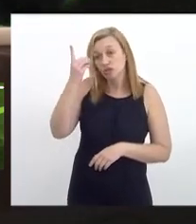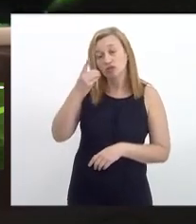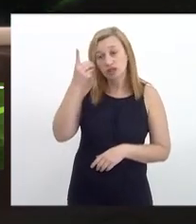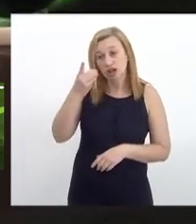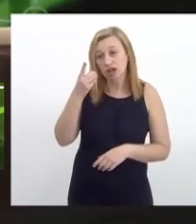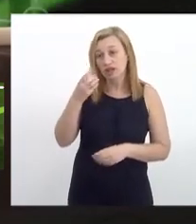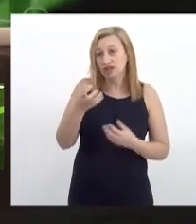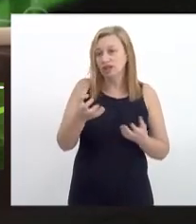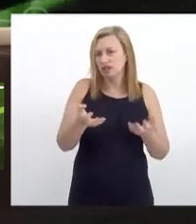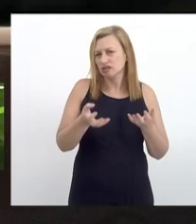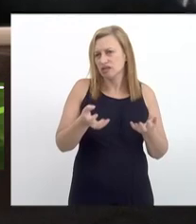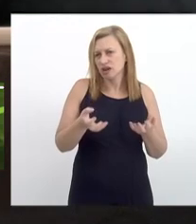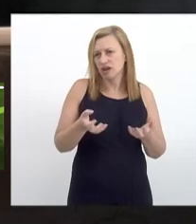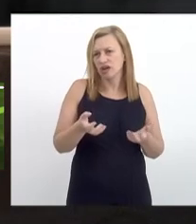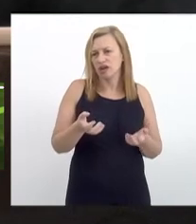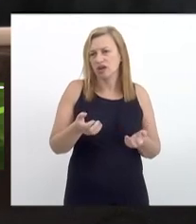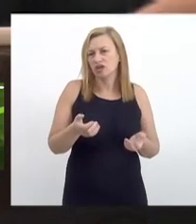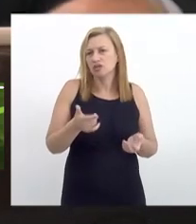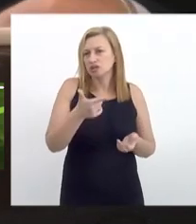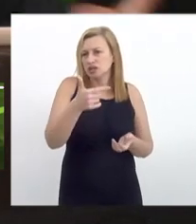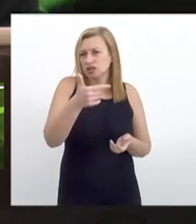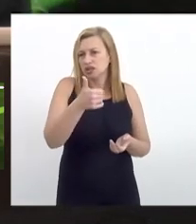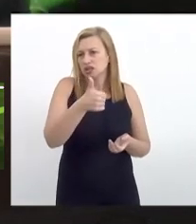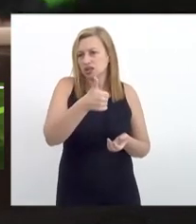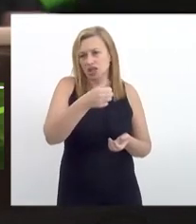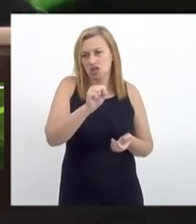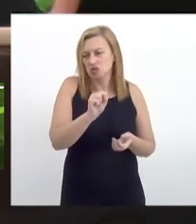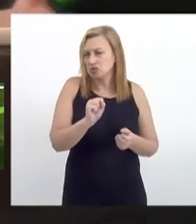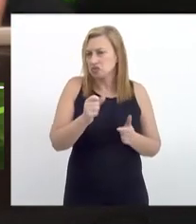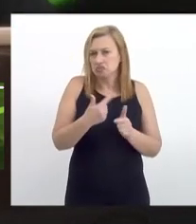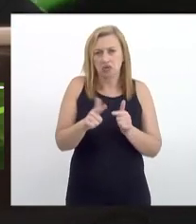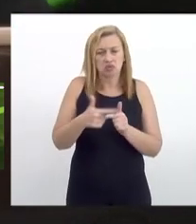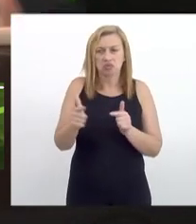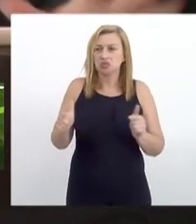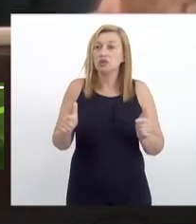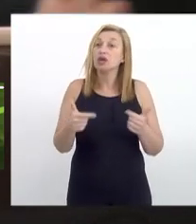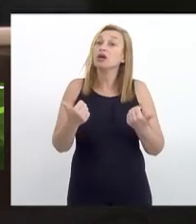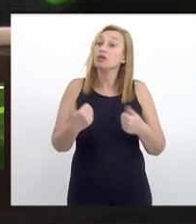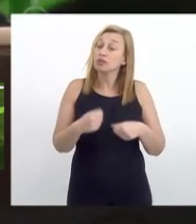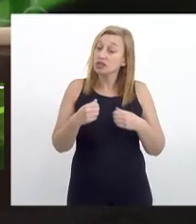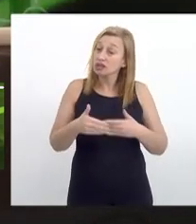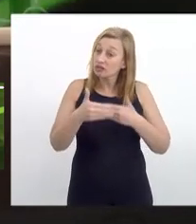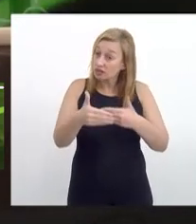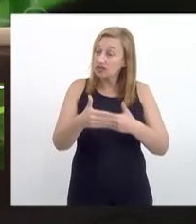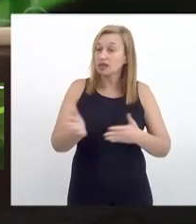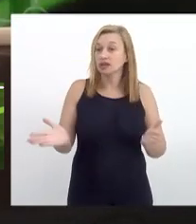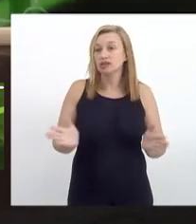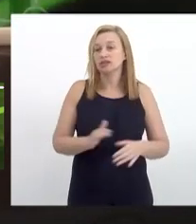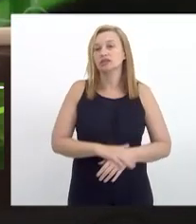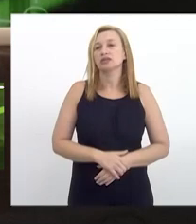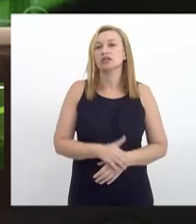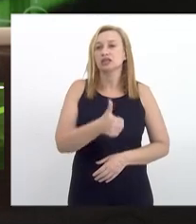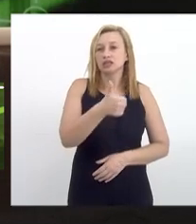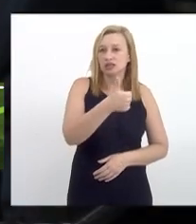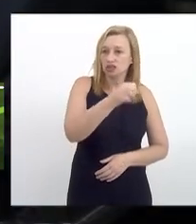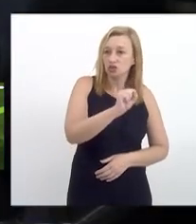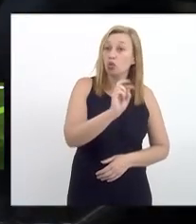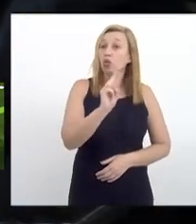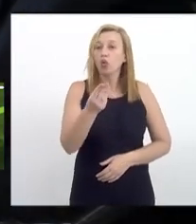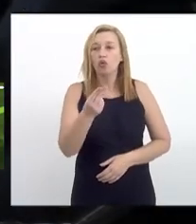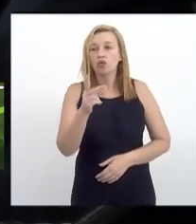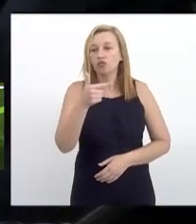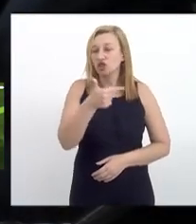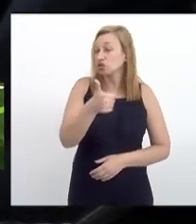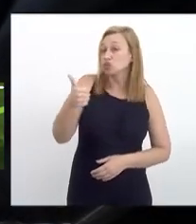presentes definir que será 18 sem problema nenhum só que a gente precisa avançar mas não tem